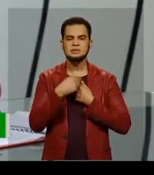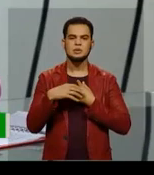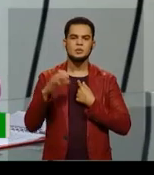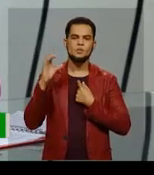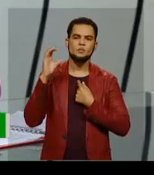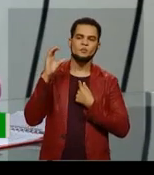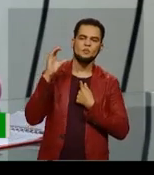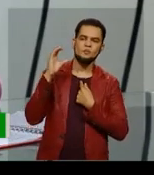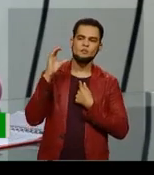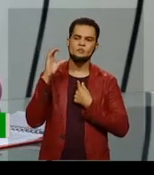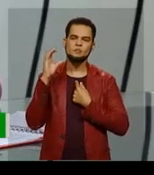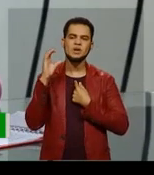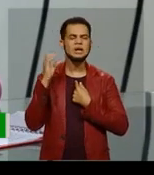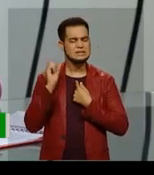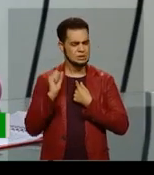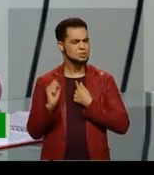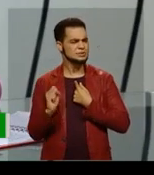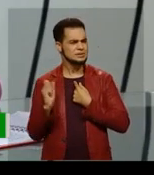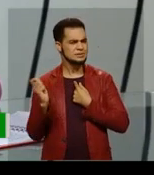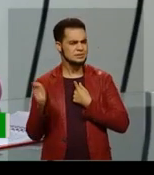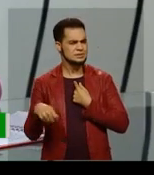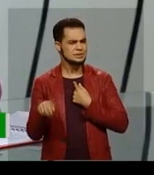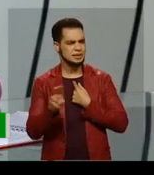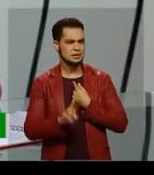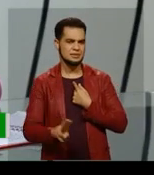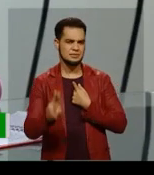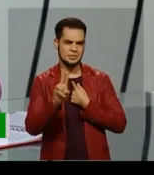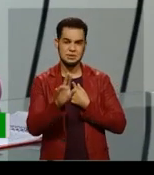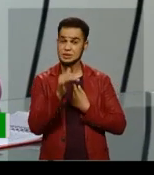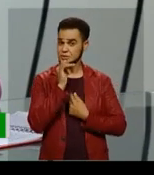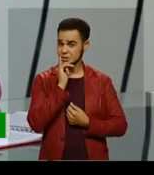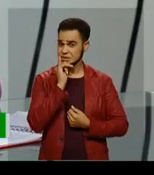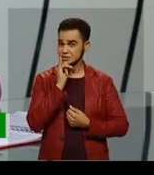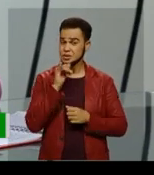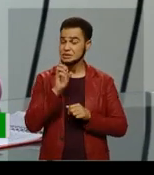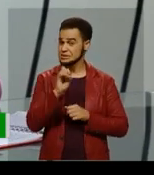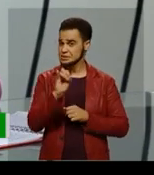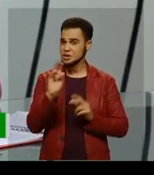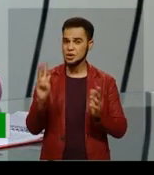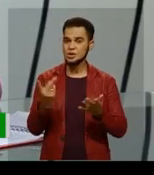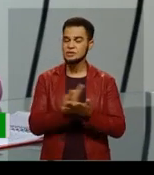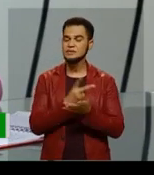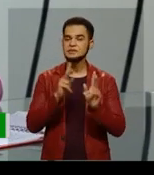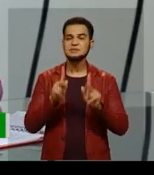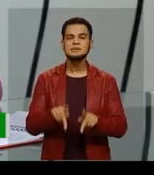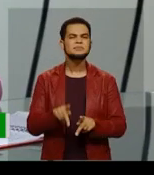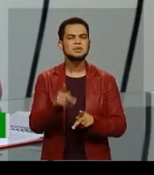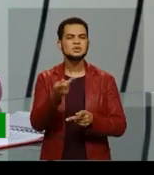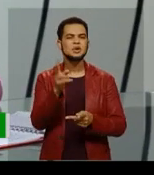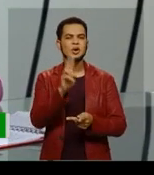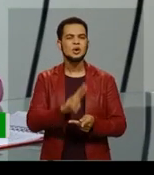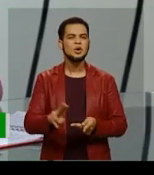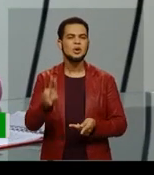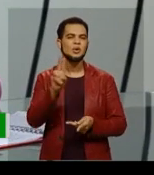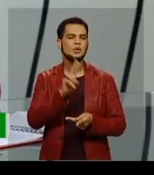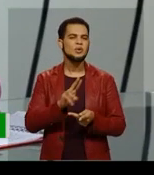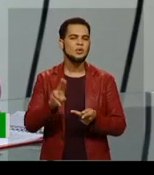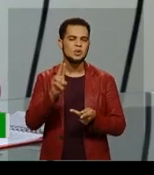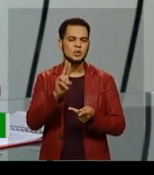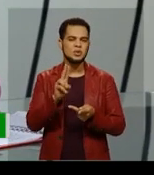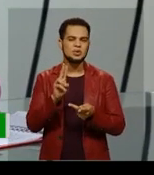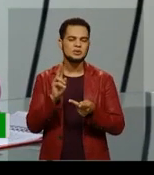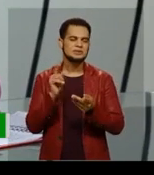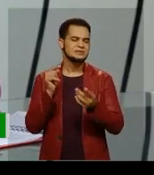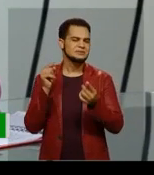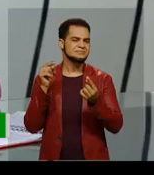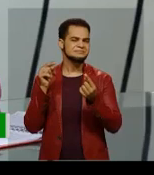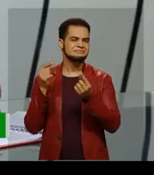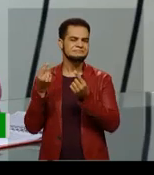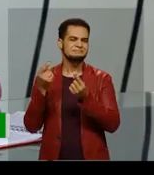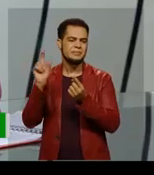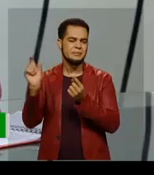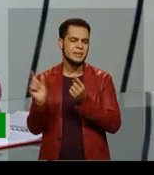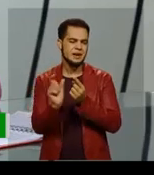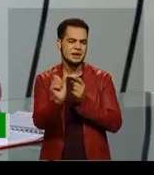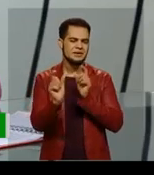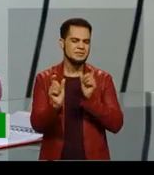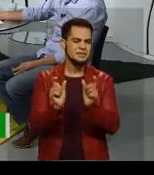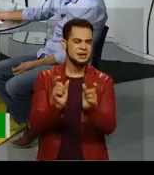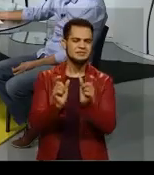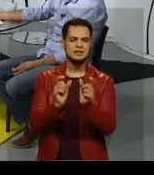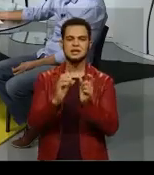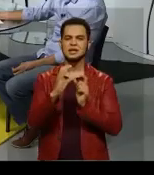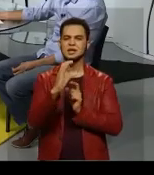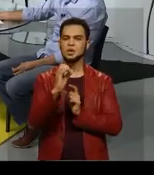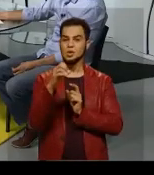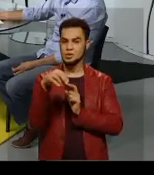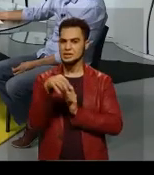ele é subjetivo e quando o autor usa essas palavras, ele usa muita conotação, ele usa muito,